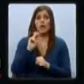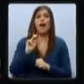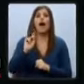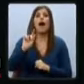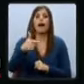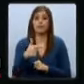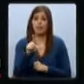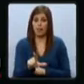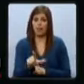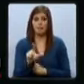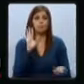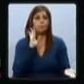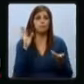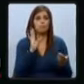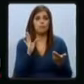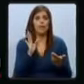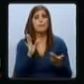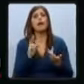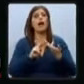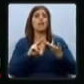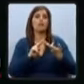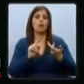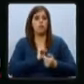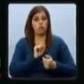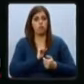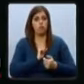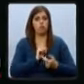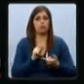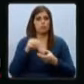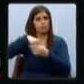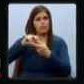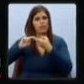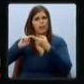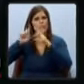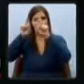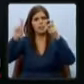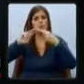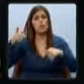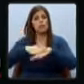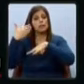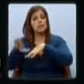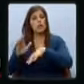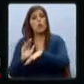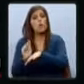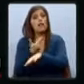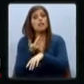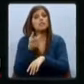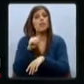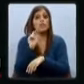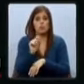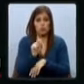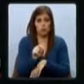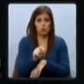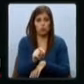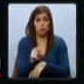nossa colaboradora da empresa municipal abandonou o local de trabalho 10 minutos antes do que a hora prevista, abandonou por razões